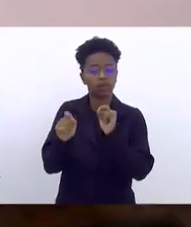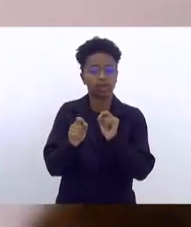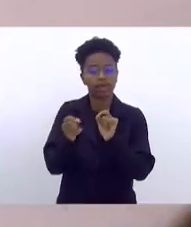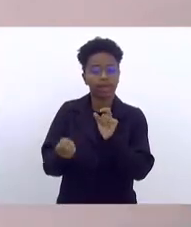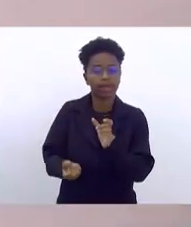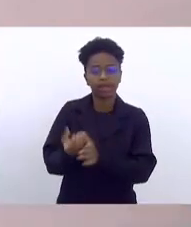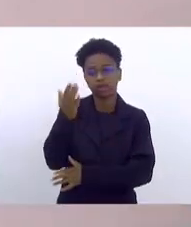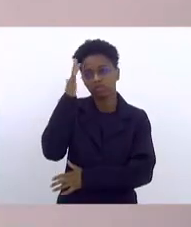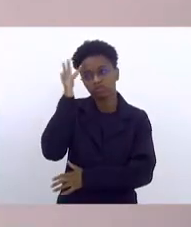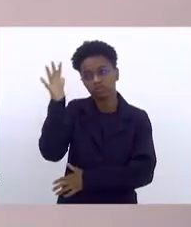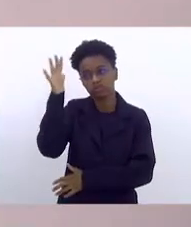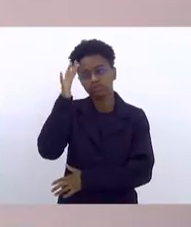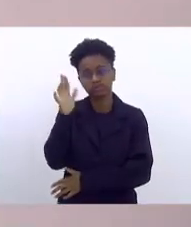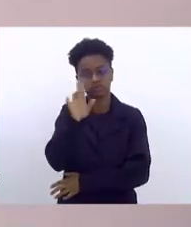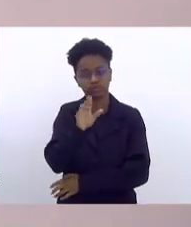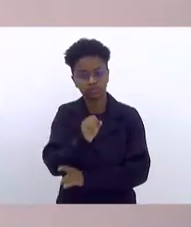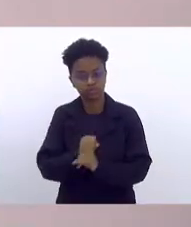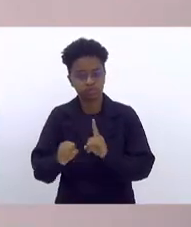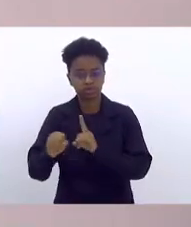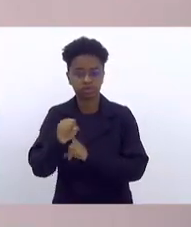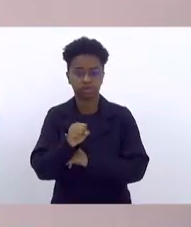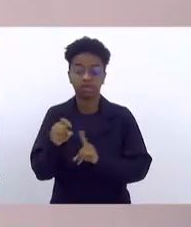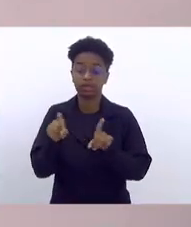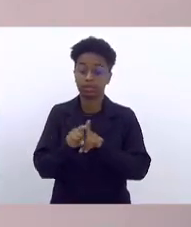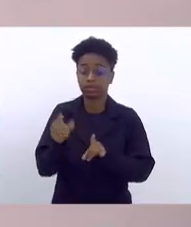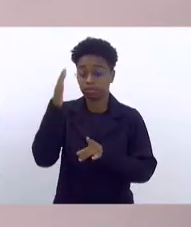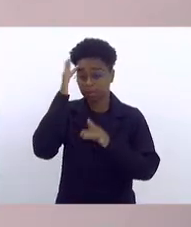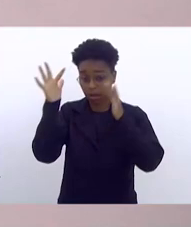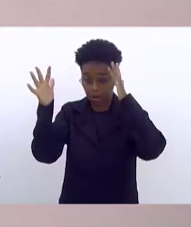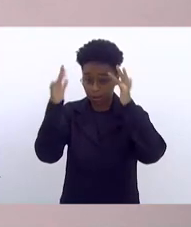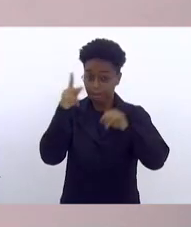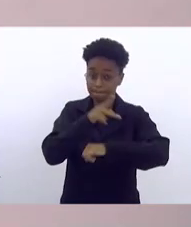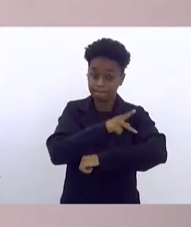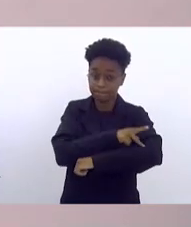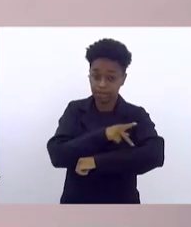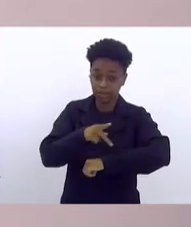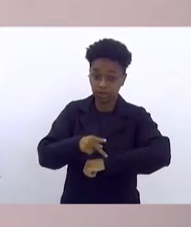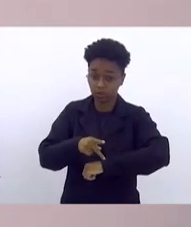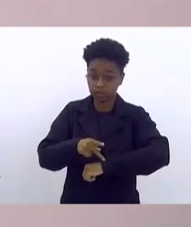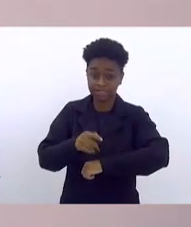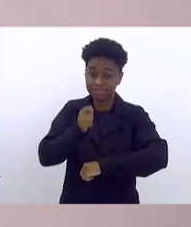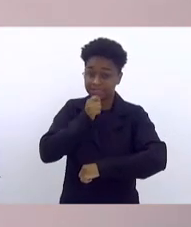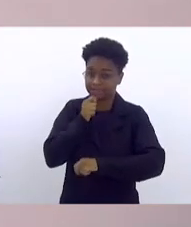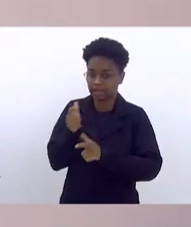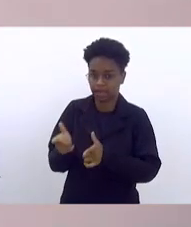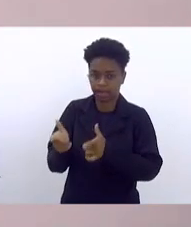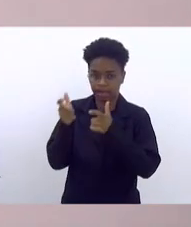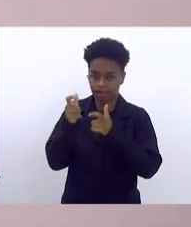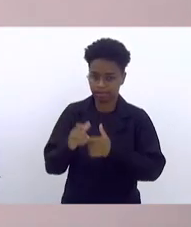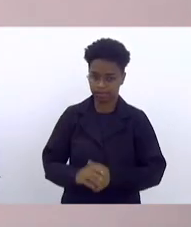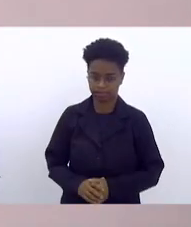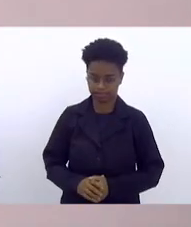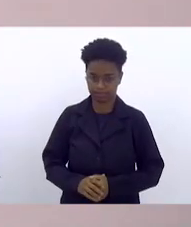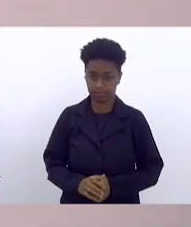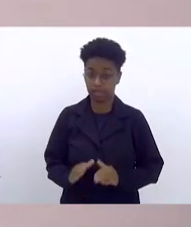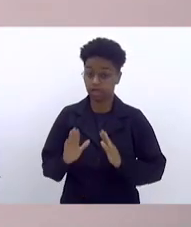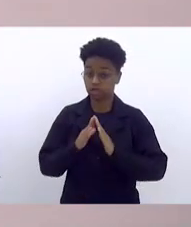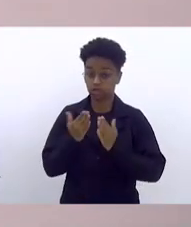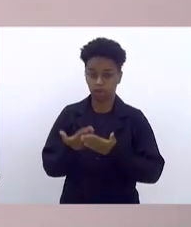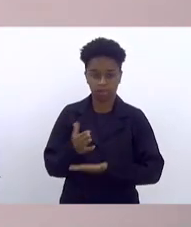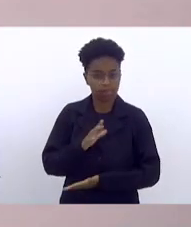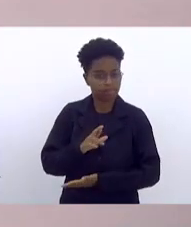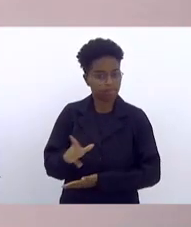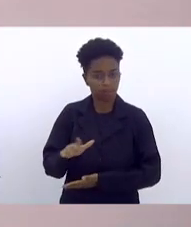uma utopia social e uma utopia pedagógica desarmada a escola não é lugar